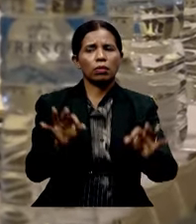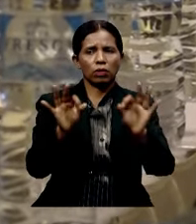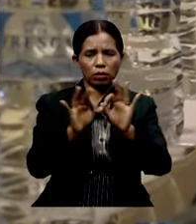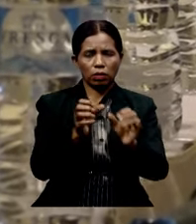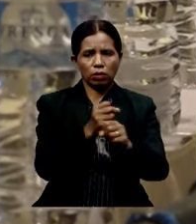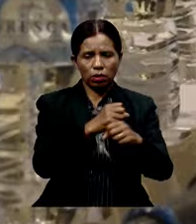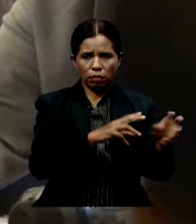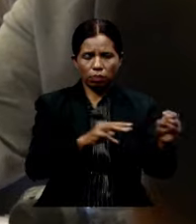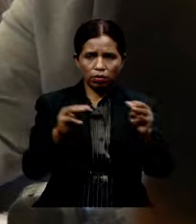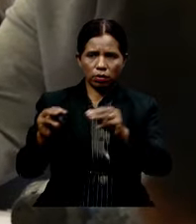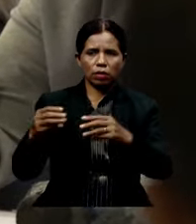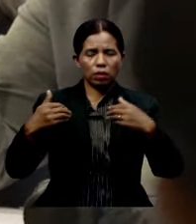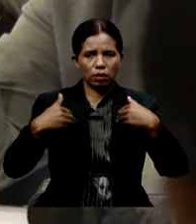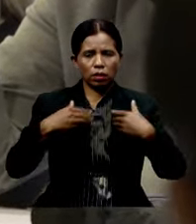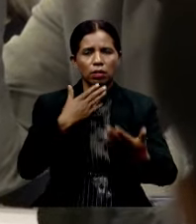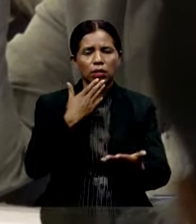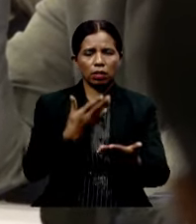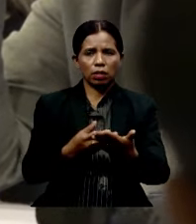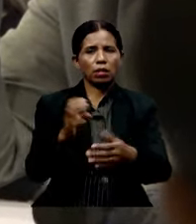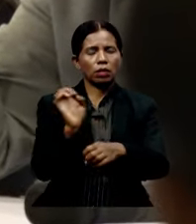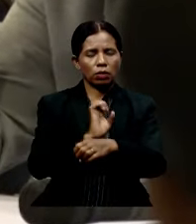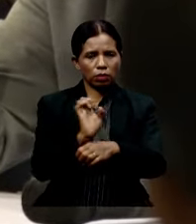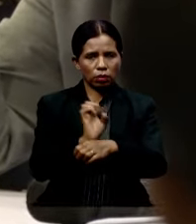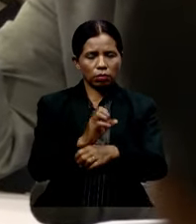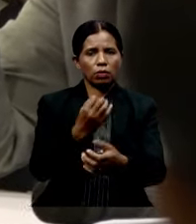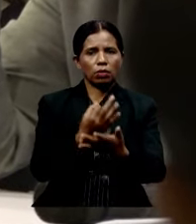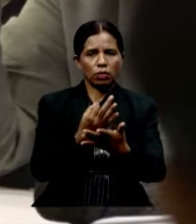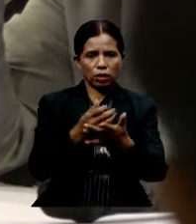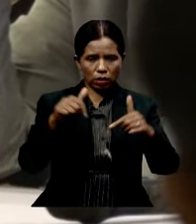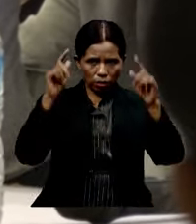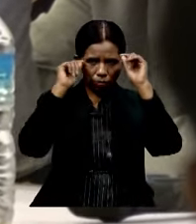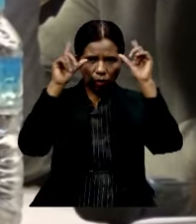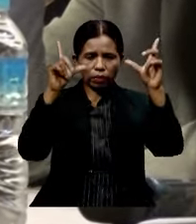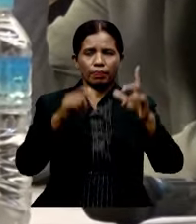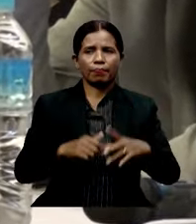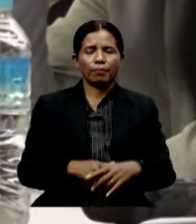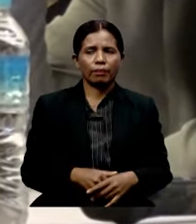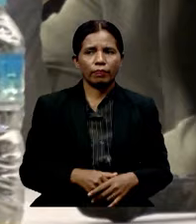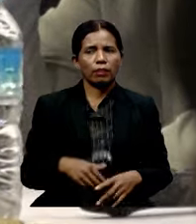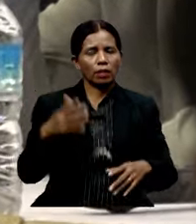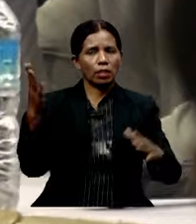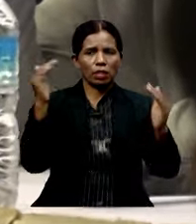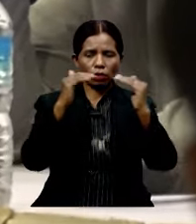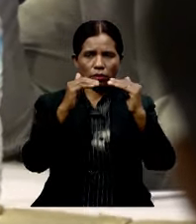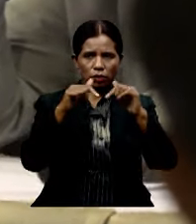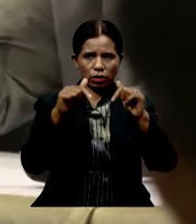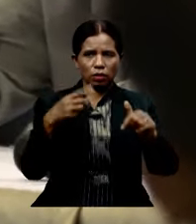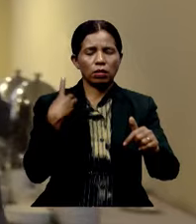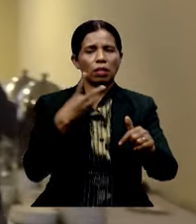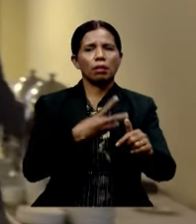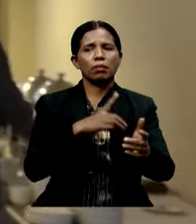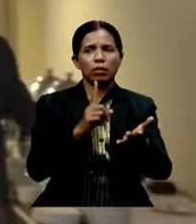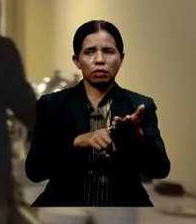halo mudansa no iha benefício ba ekonomia digitalização finansiera iha Timor Leste. I iha encontro ida ne ami